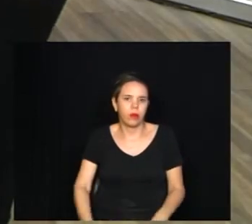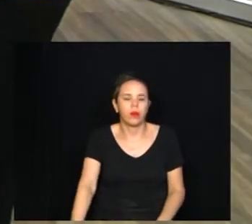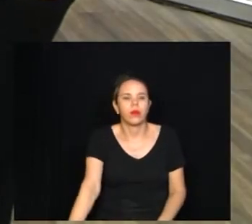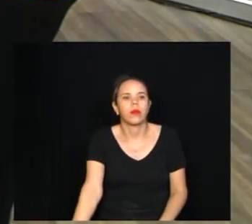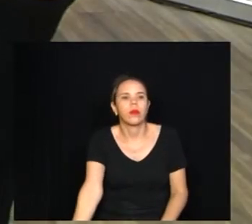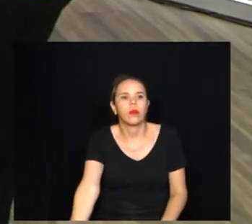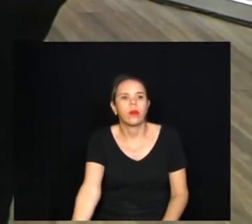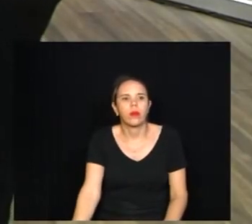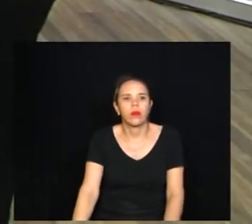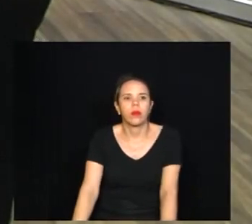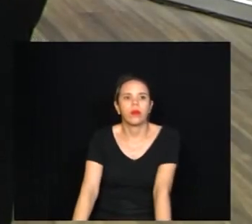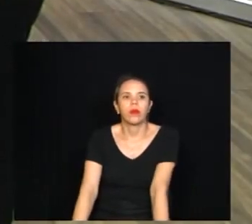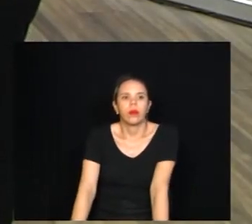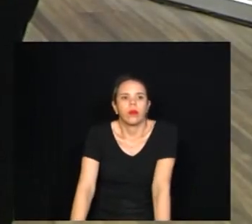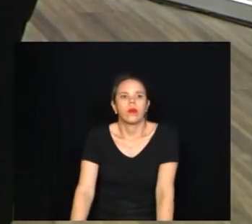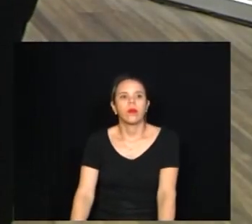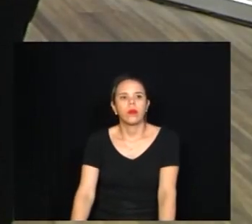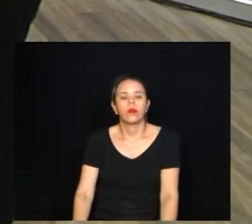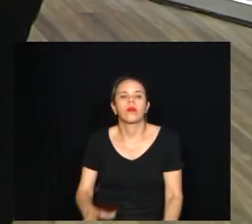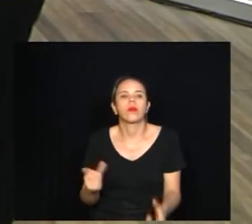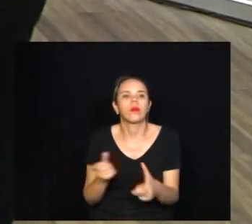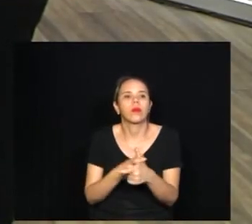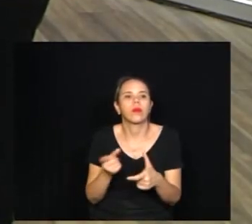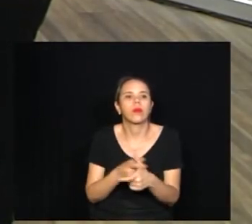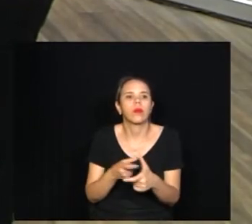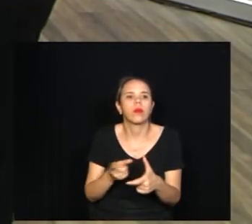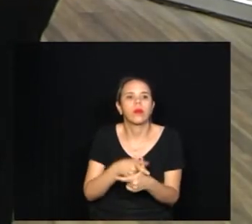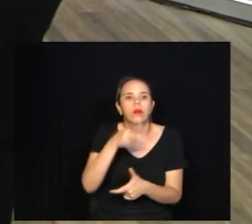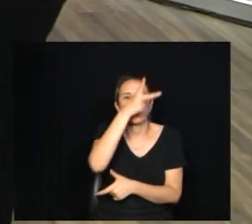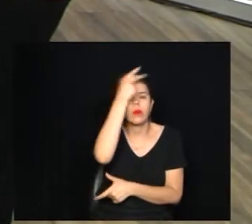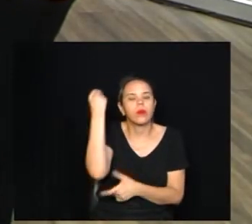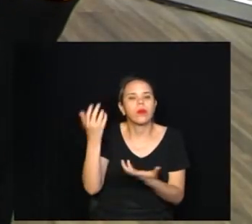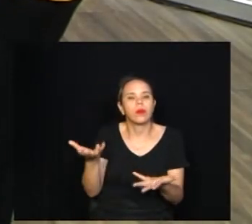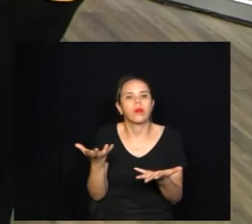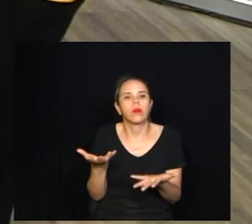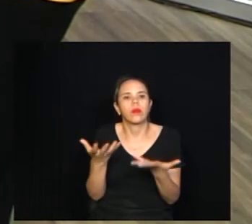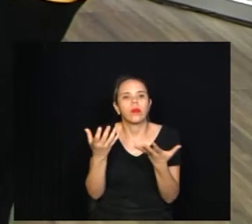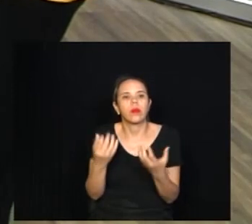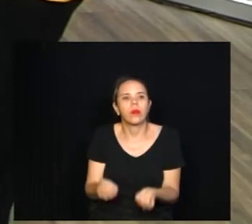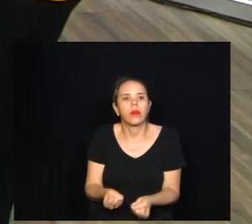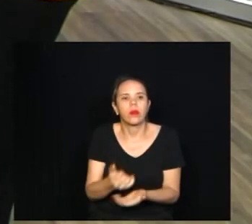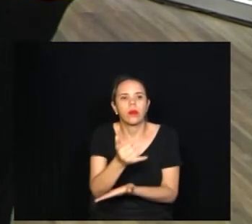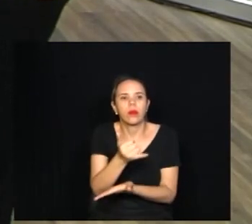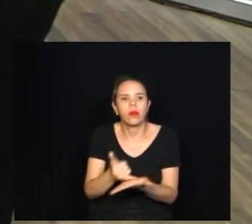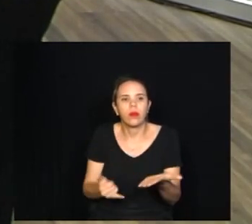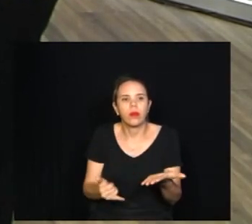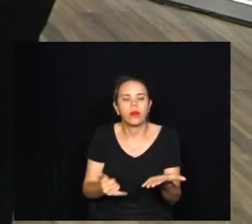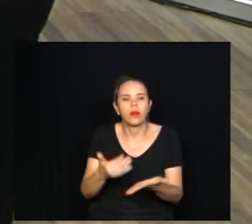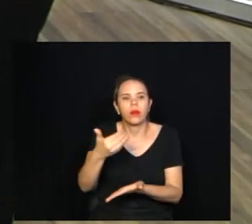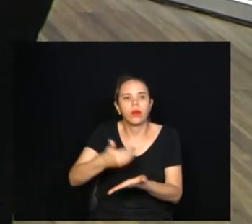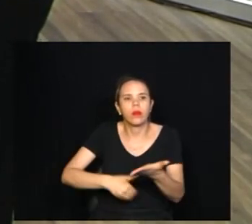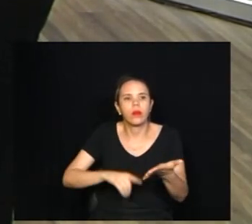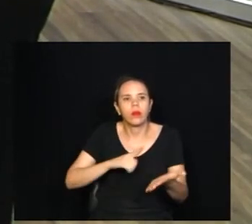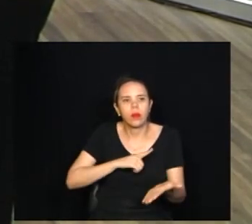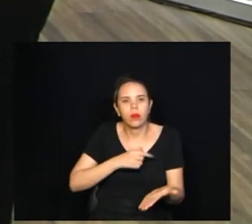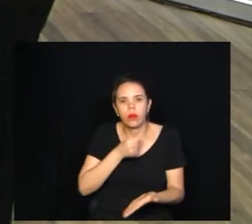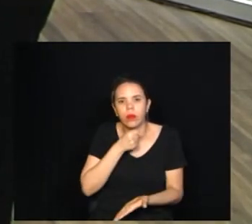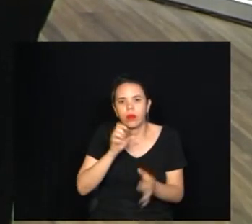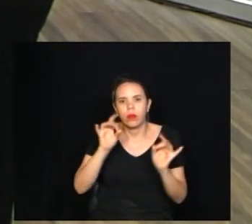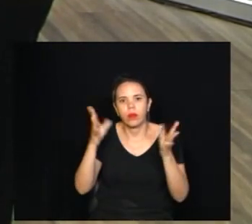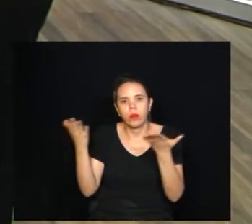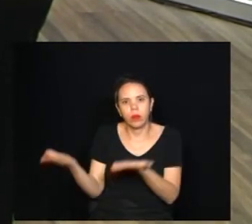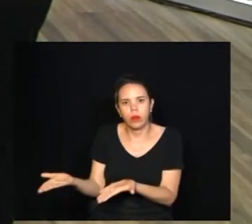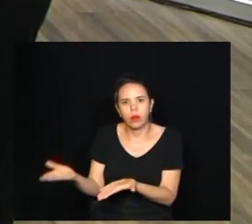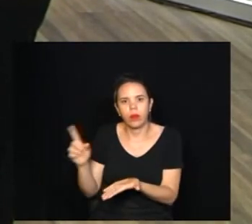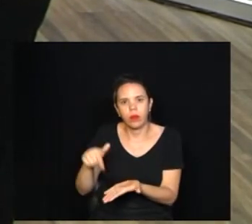Mina Abreu, agora para quem tem dívida com a prefeitura e quer aderir ao Refis, nós temos reportagem sobre o